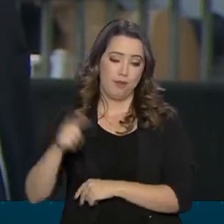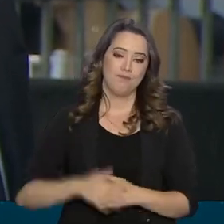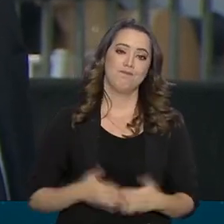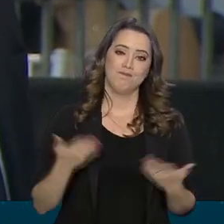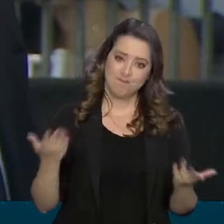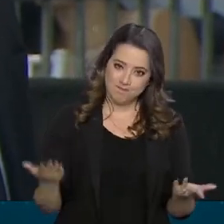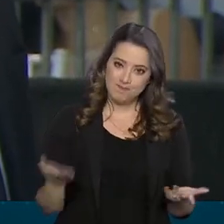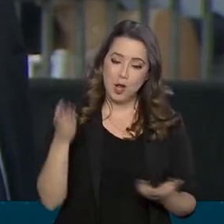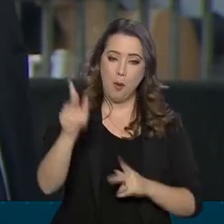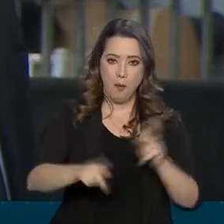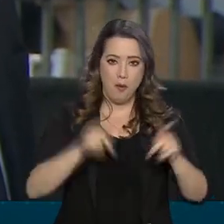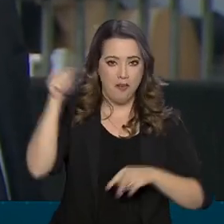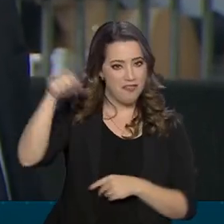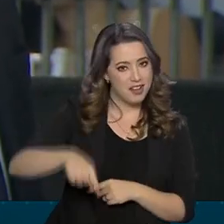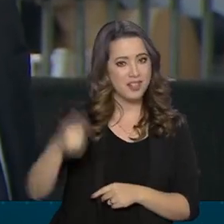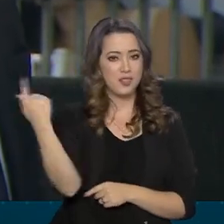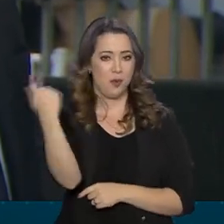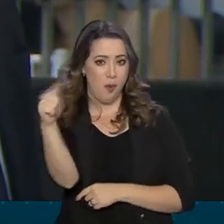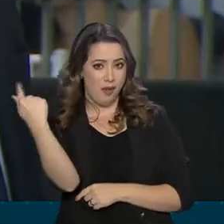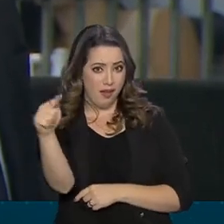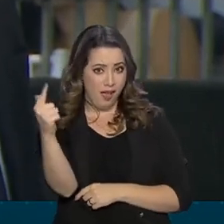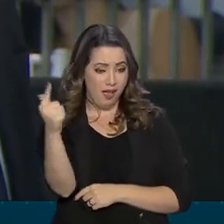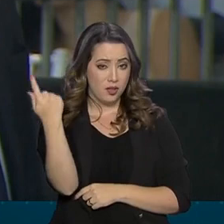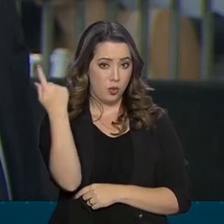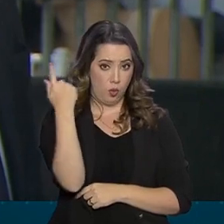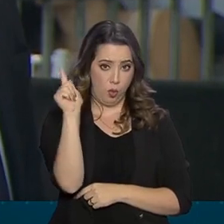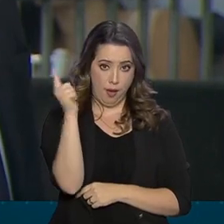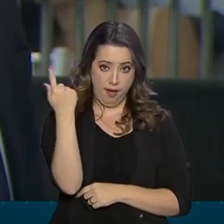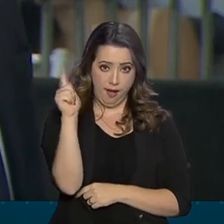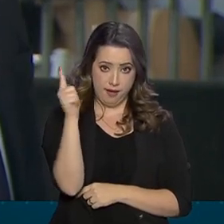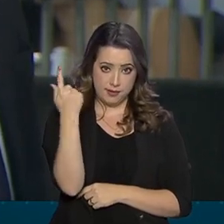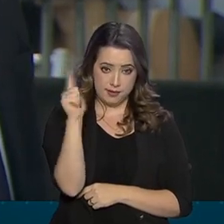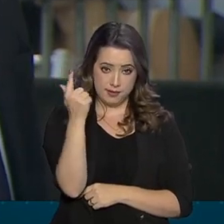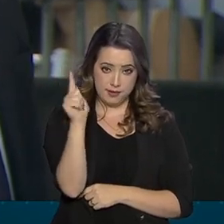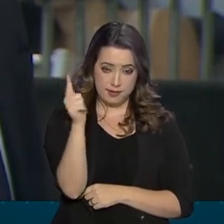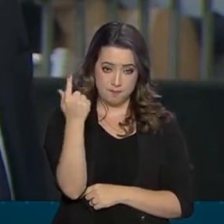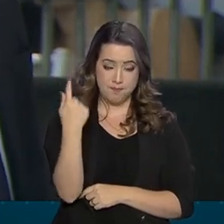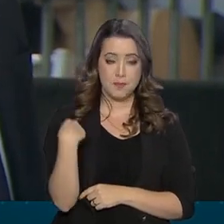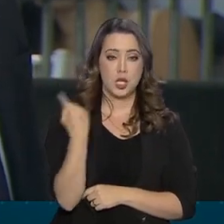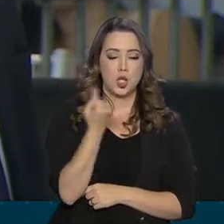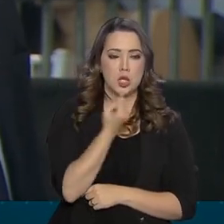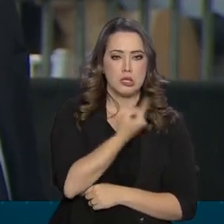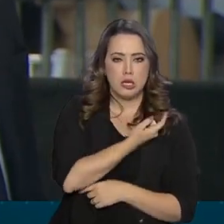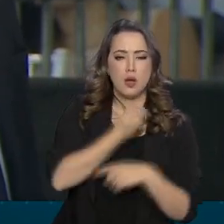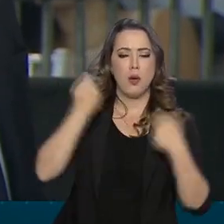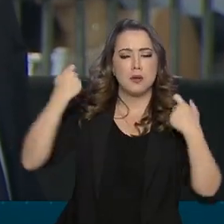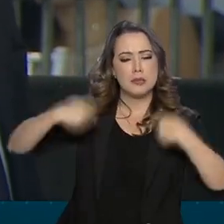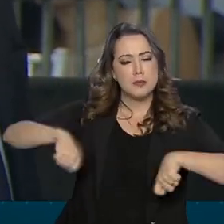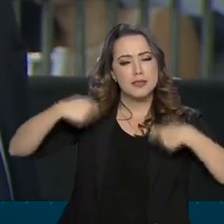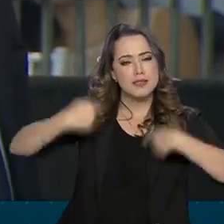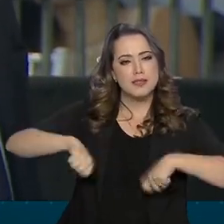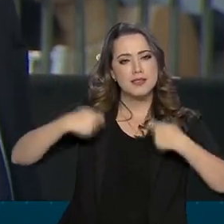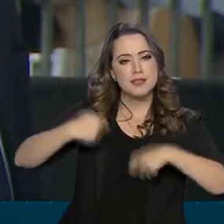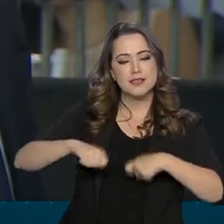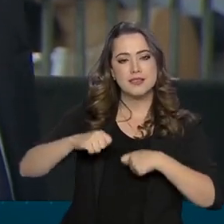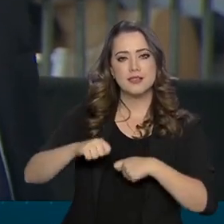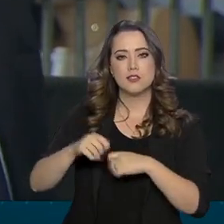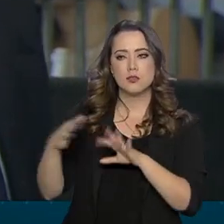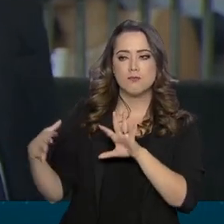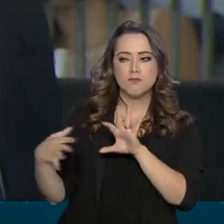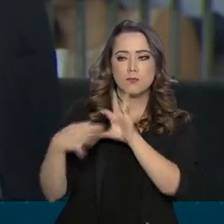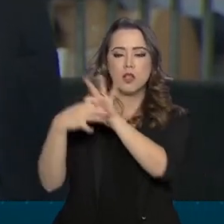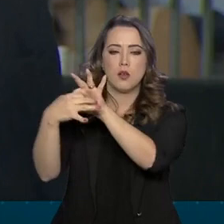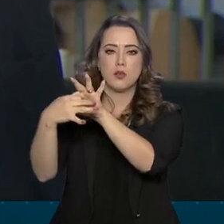Goiás, povo esse de Goiás, prezado Caiado, que nós devemos fidelidade